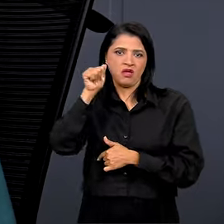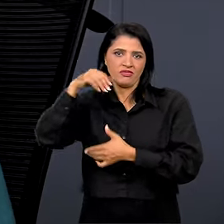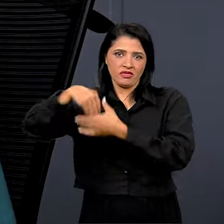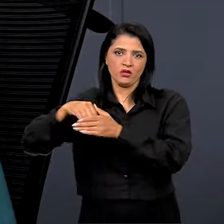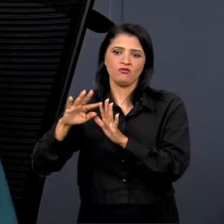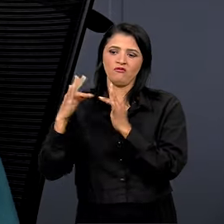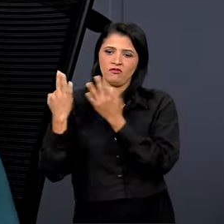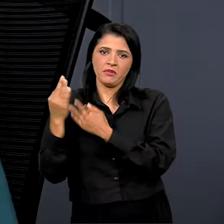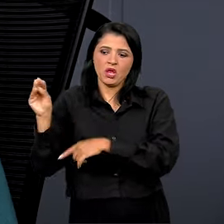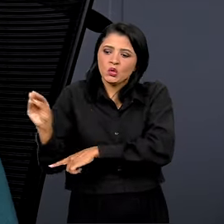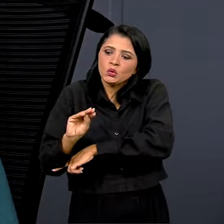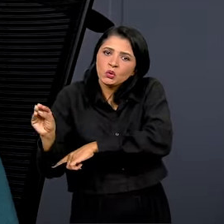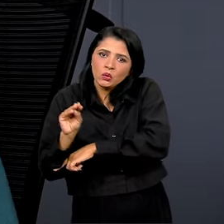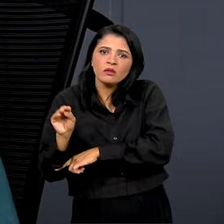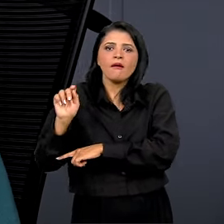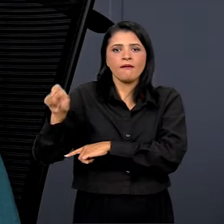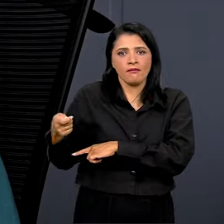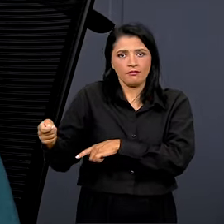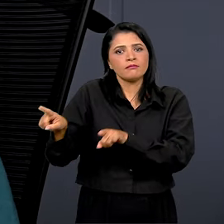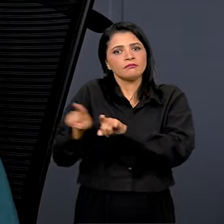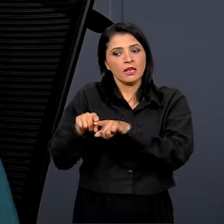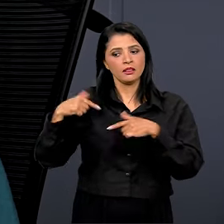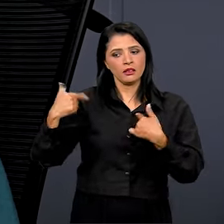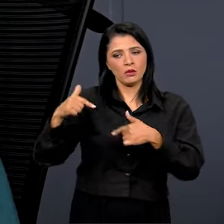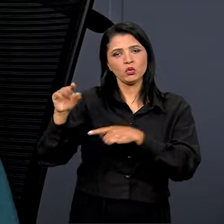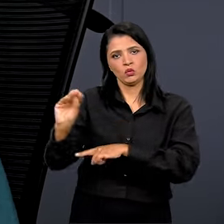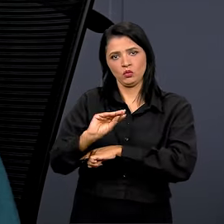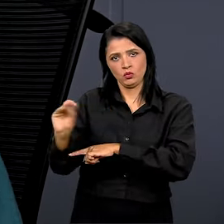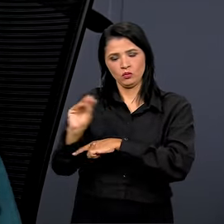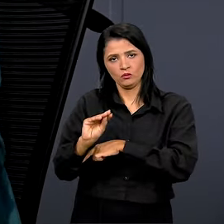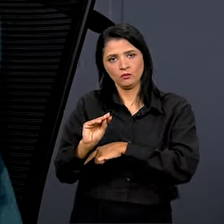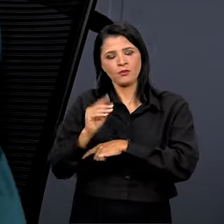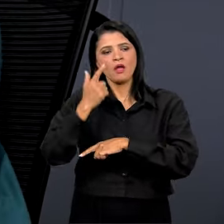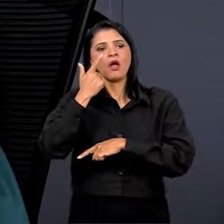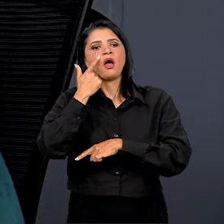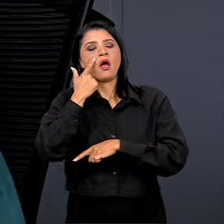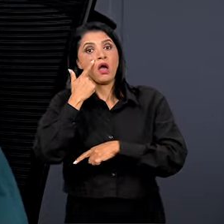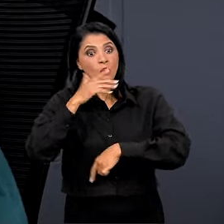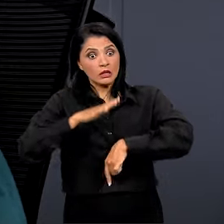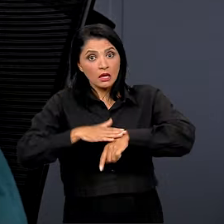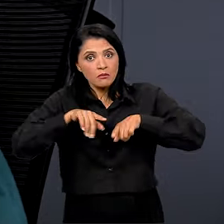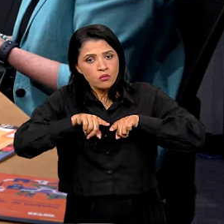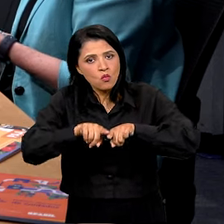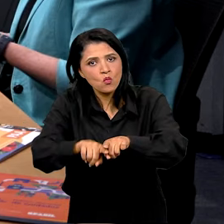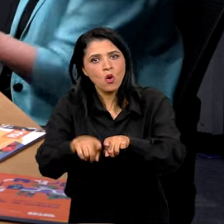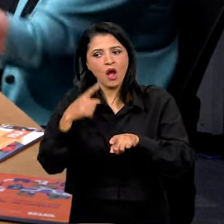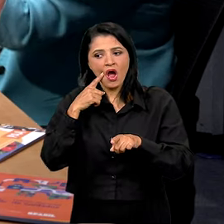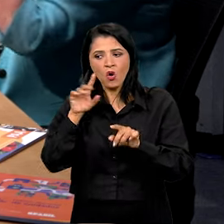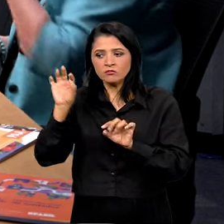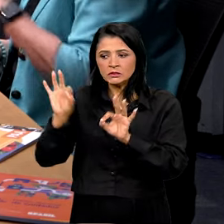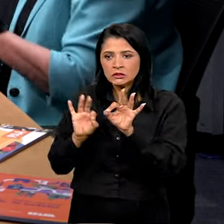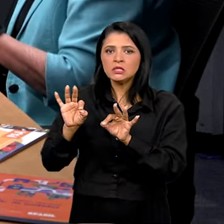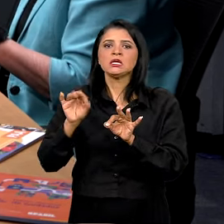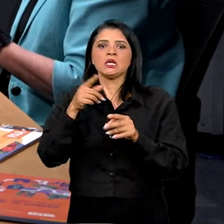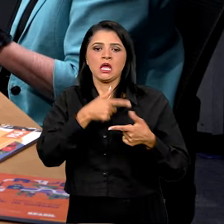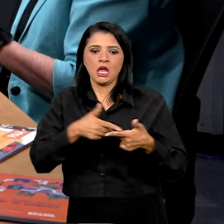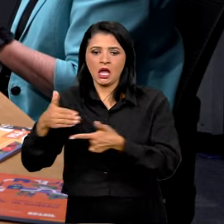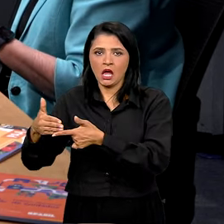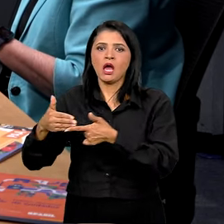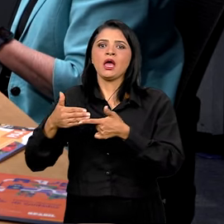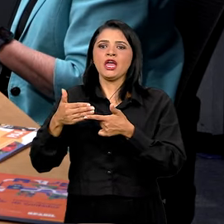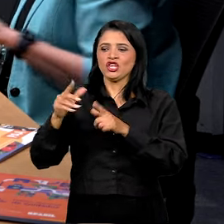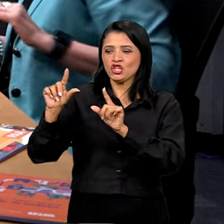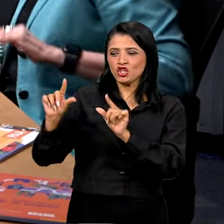familiares que são trabalhadoras do Cuidado mas ao mesmo tempo também redistribuir isso e diminuir essa